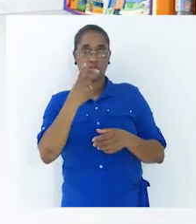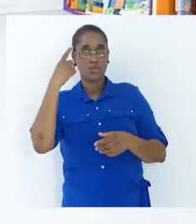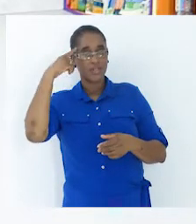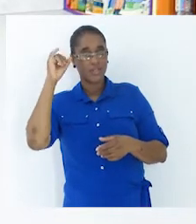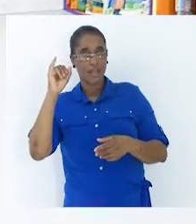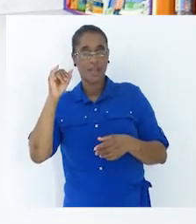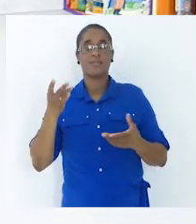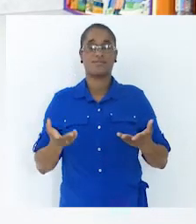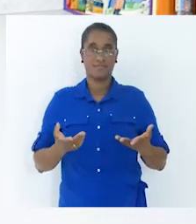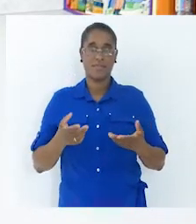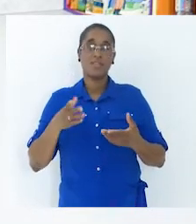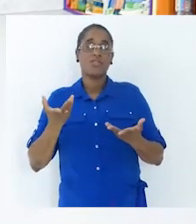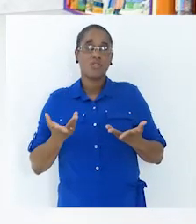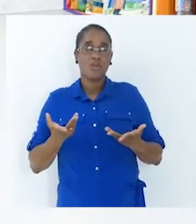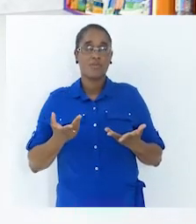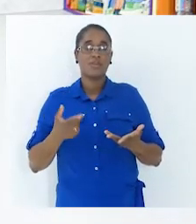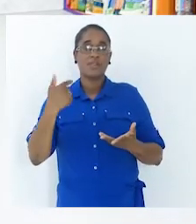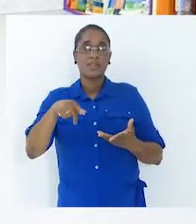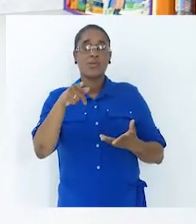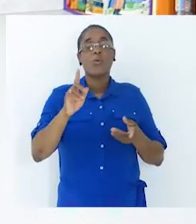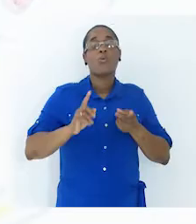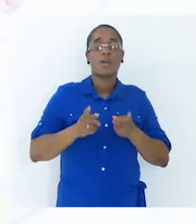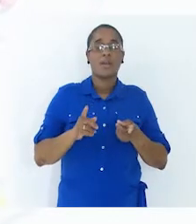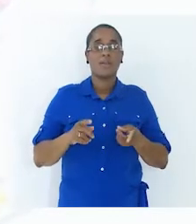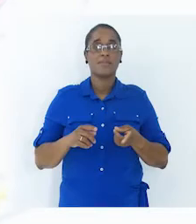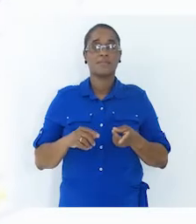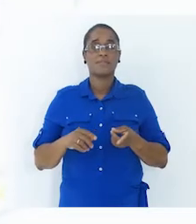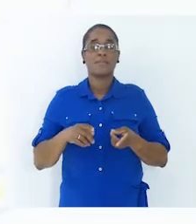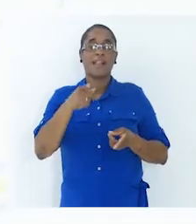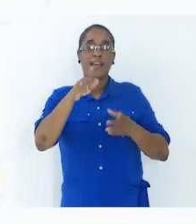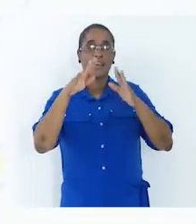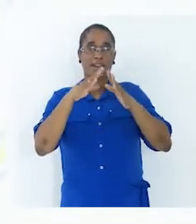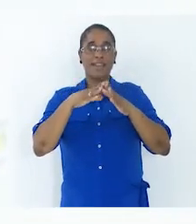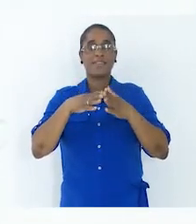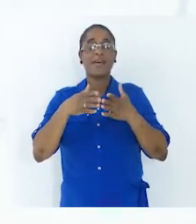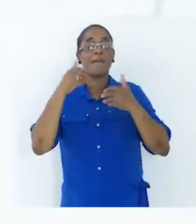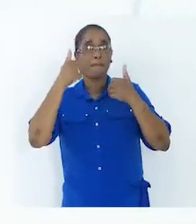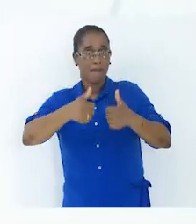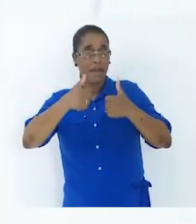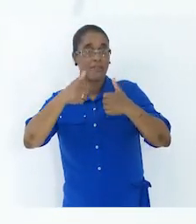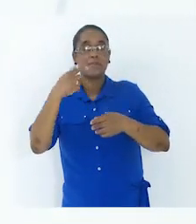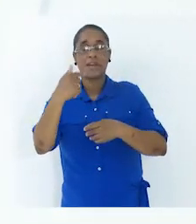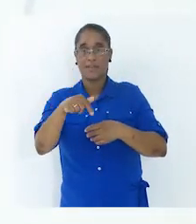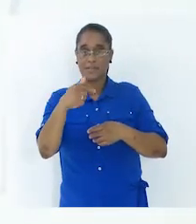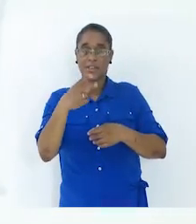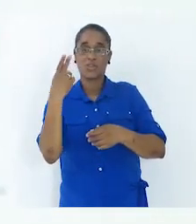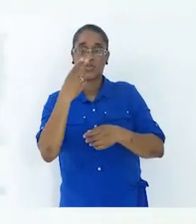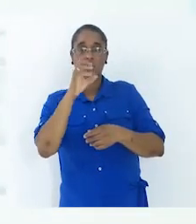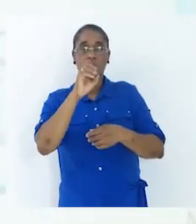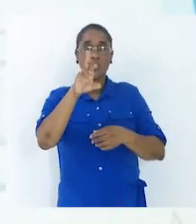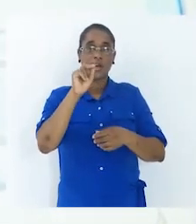ideias, logo vamos ter o quê? Lá em casa. Bravo! Vamos ter as duas